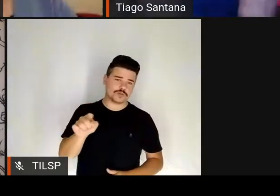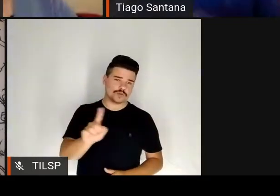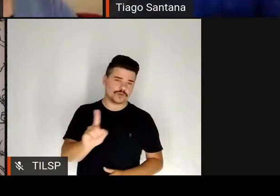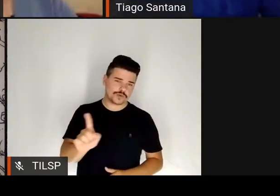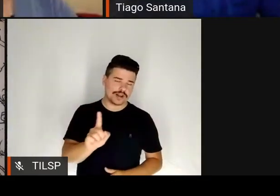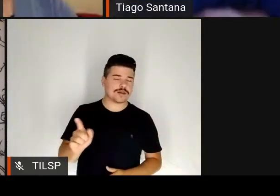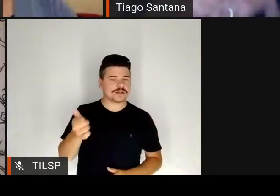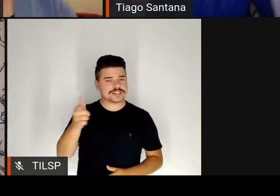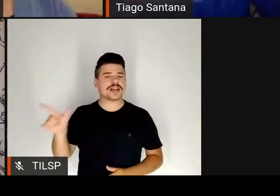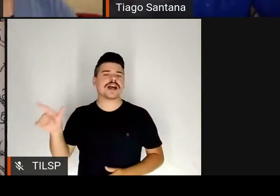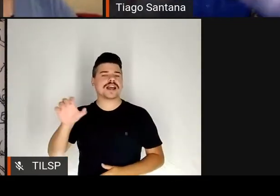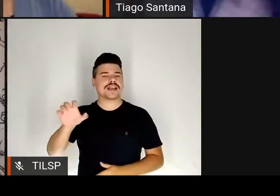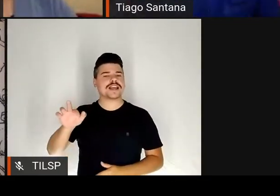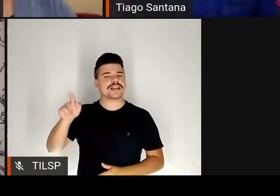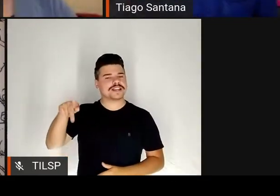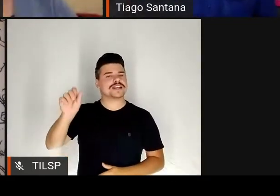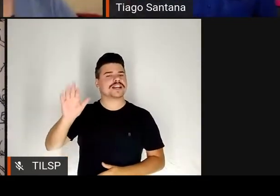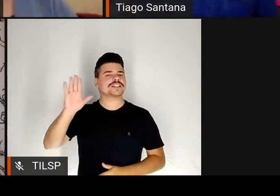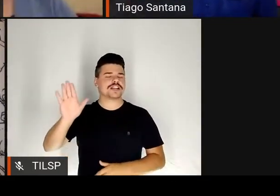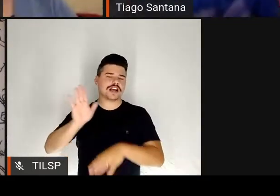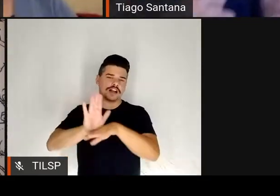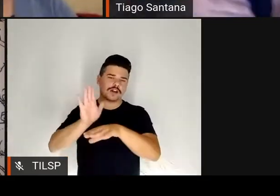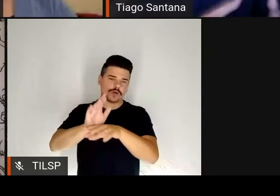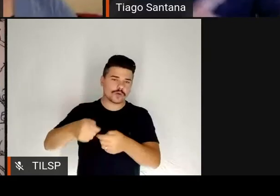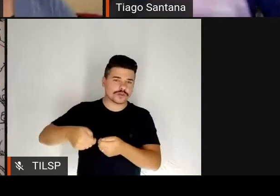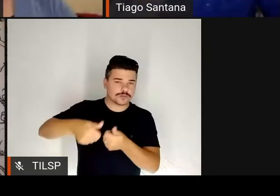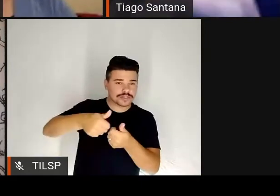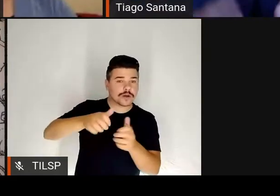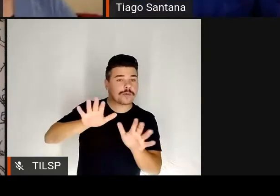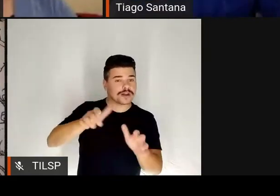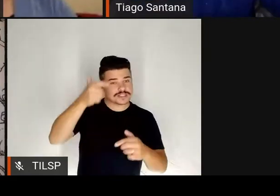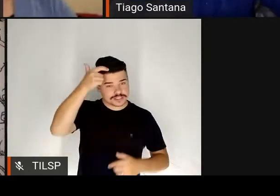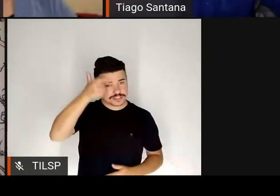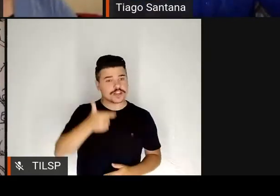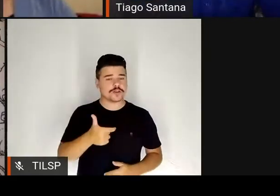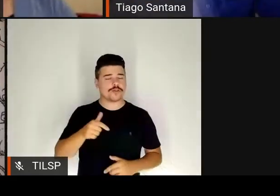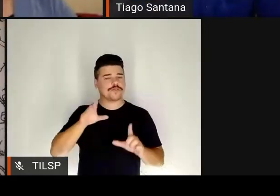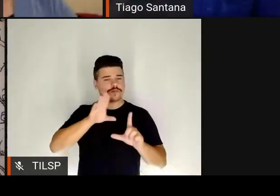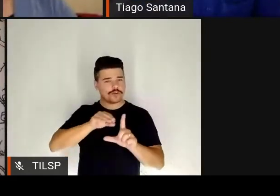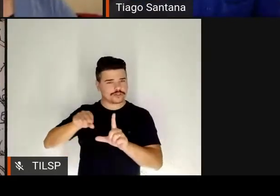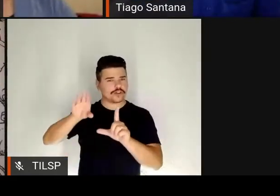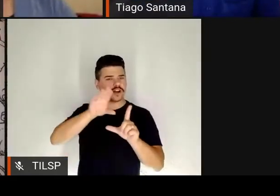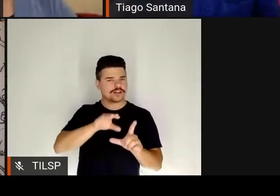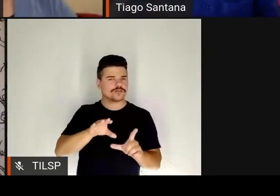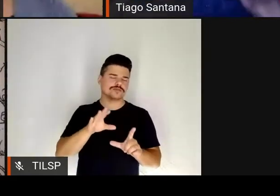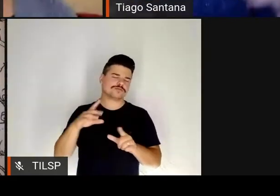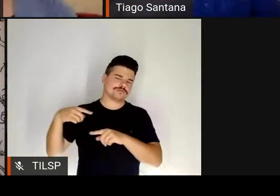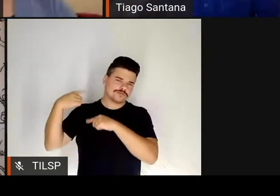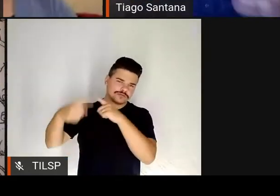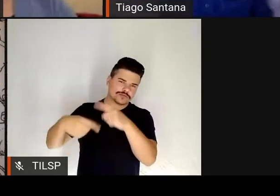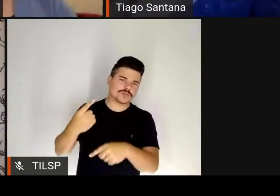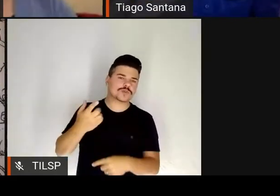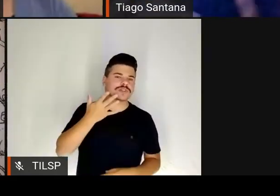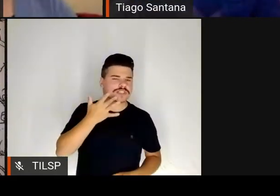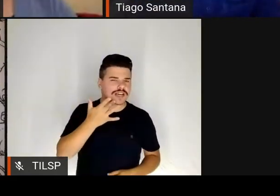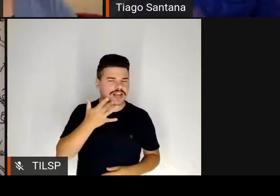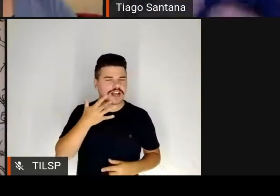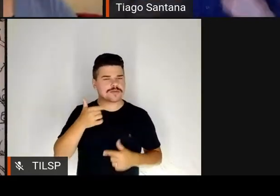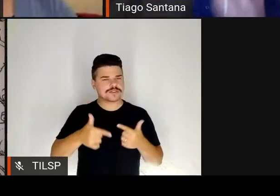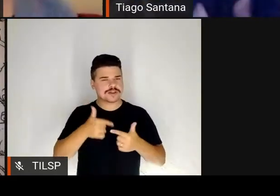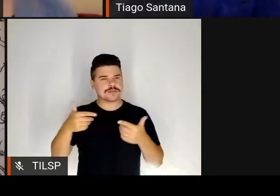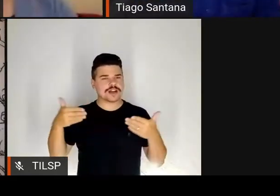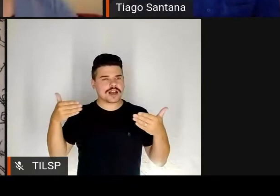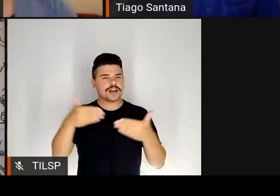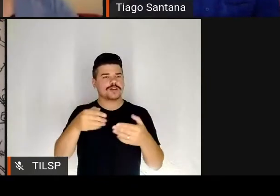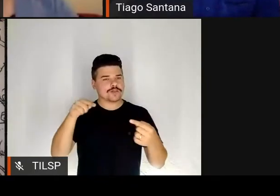trouxe como contribuição, mas eu acho que como eu sou um fotógrafo baseado no Ceará e toda a minha trajetória tem muito a ver com,